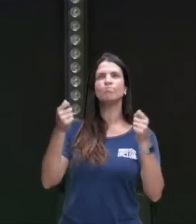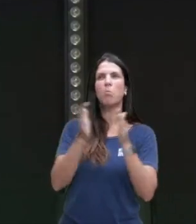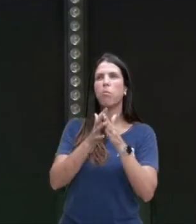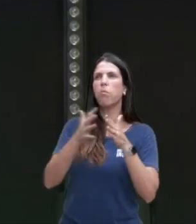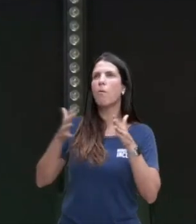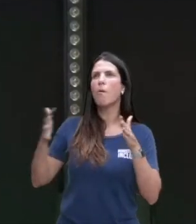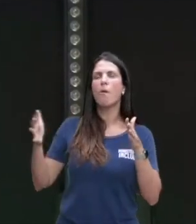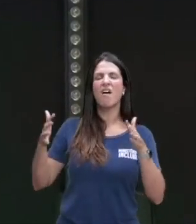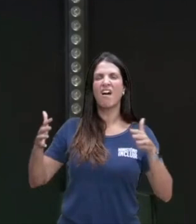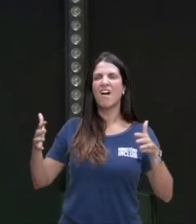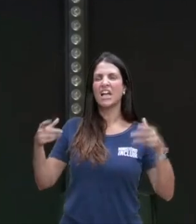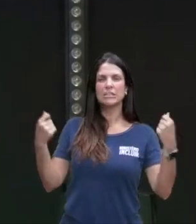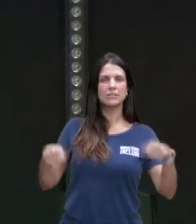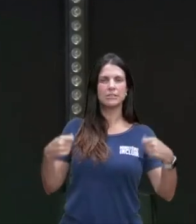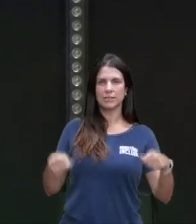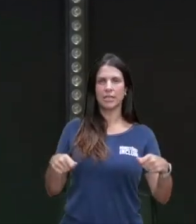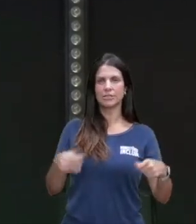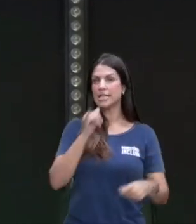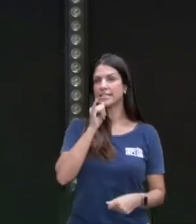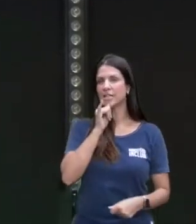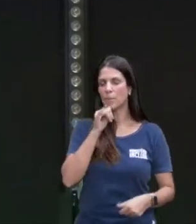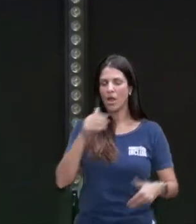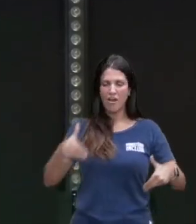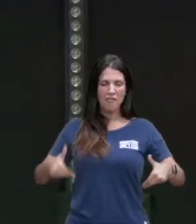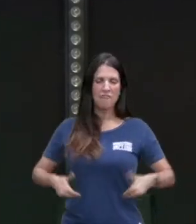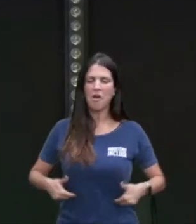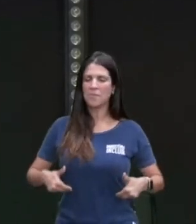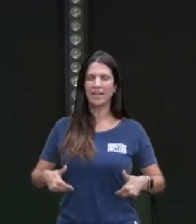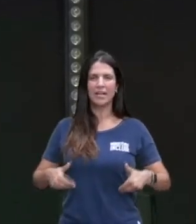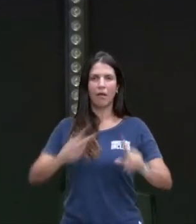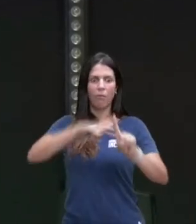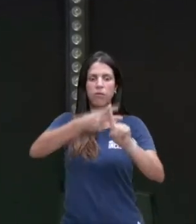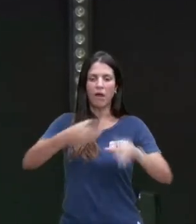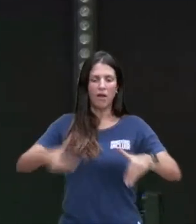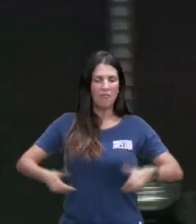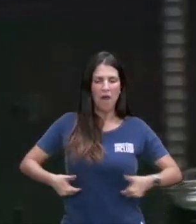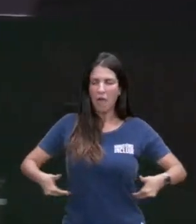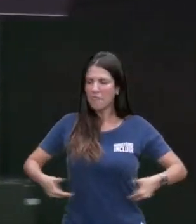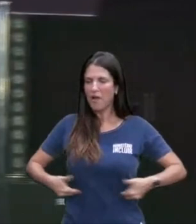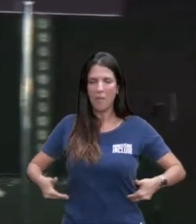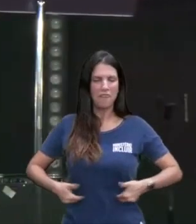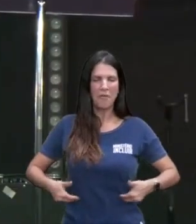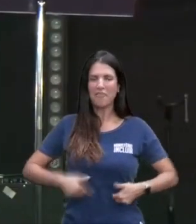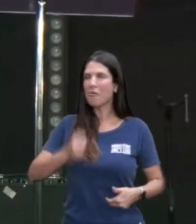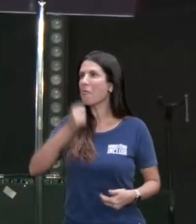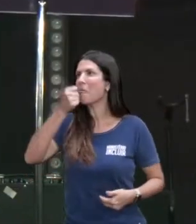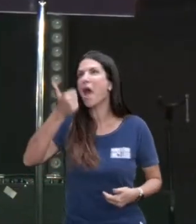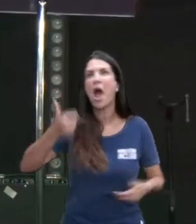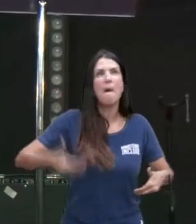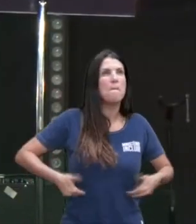eu tô com uma fome tô com uma fome bom demais estou prestes a morrer tava precisa